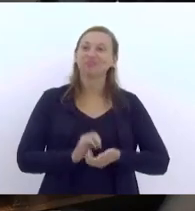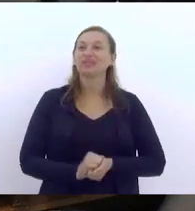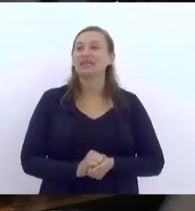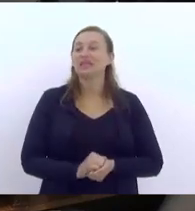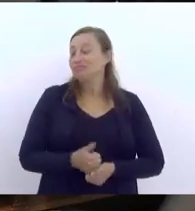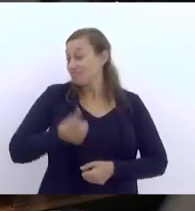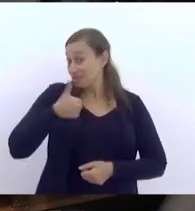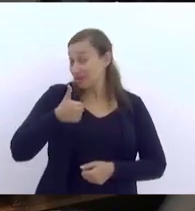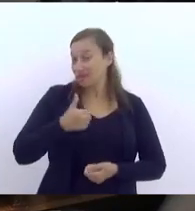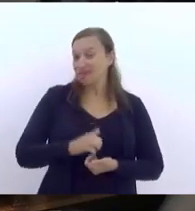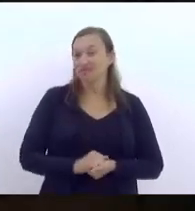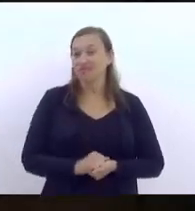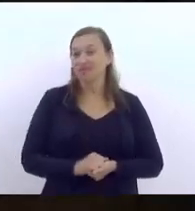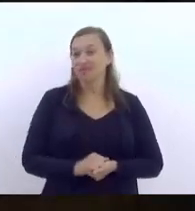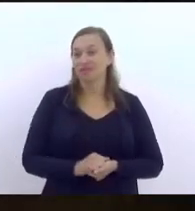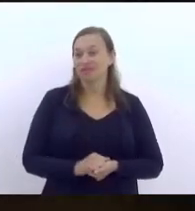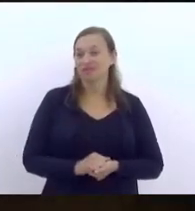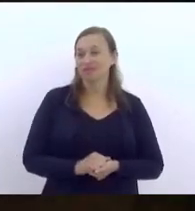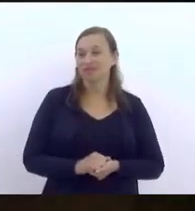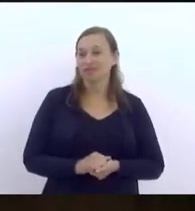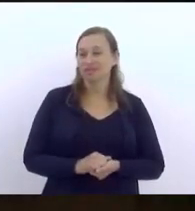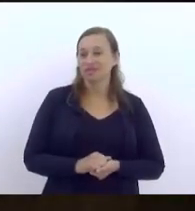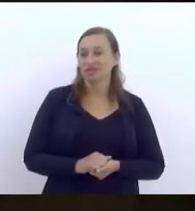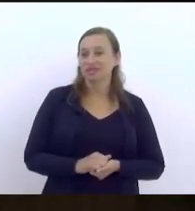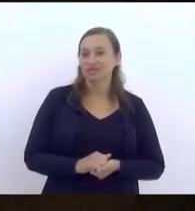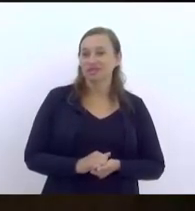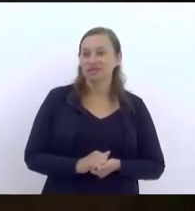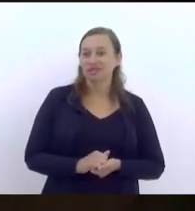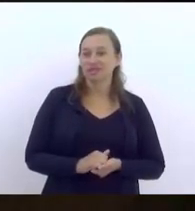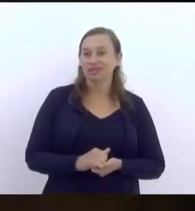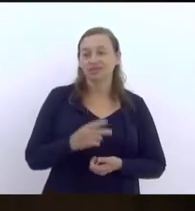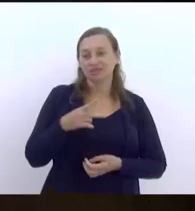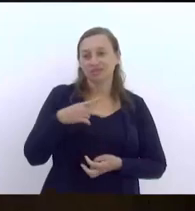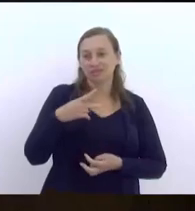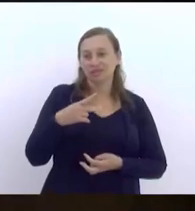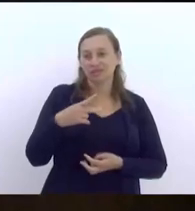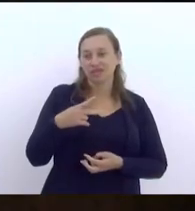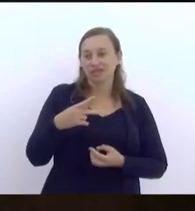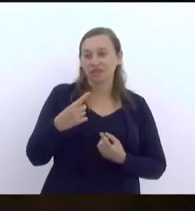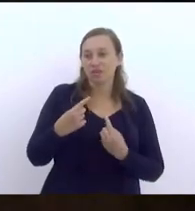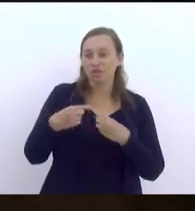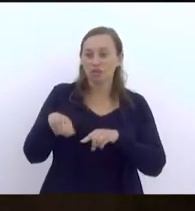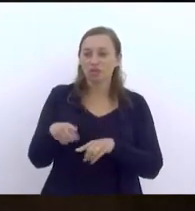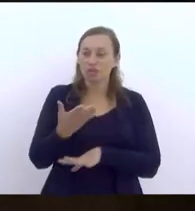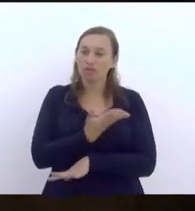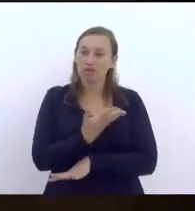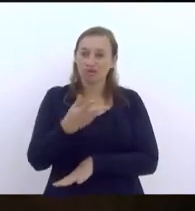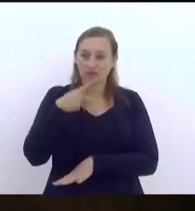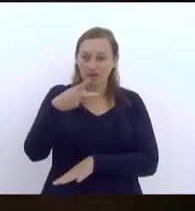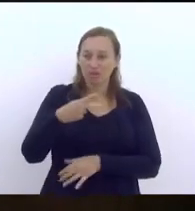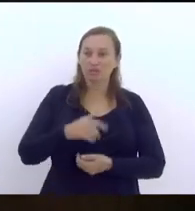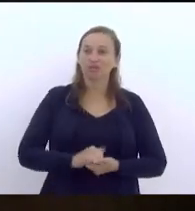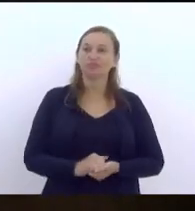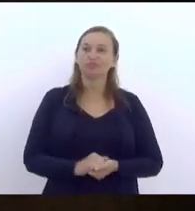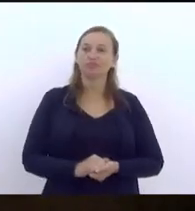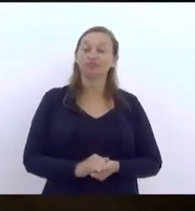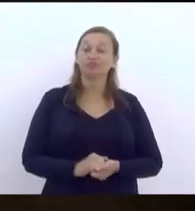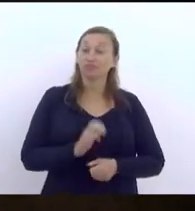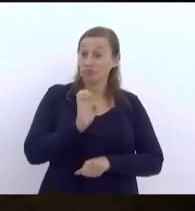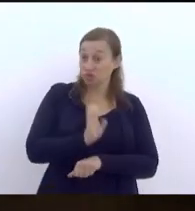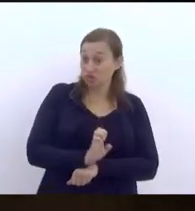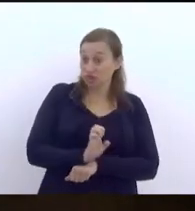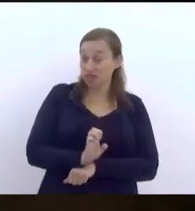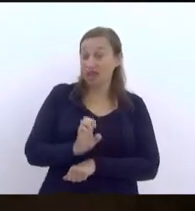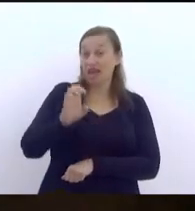quero divergir frontalmente do colega que me antecedeu. O Estado